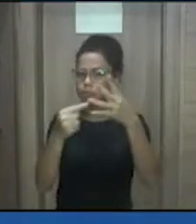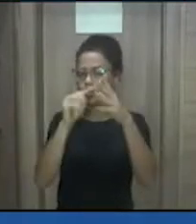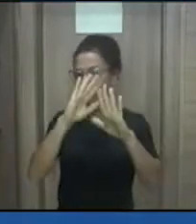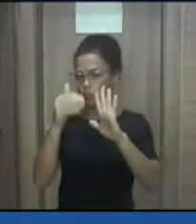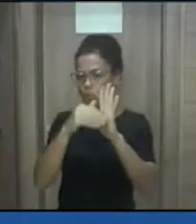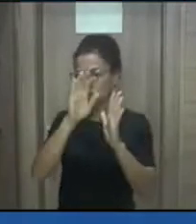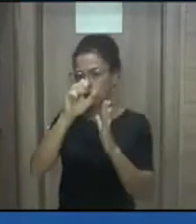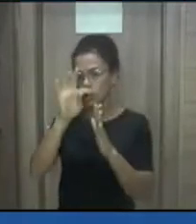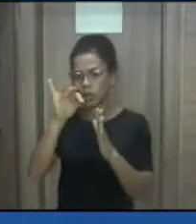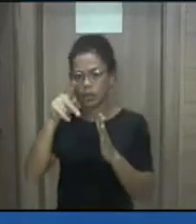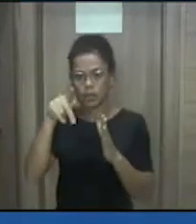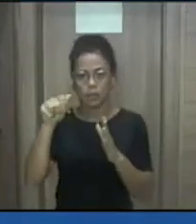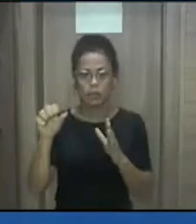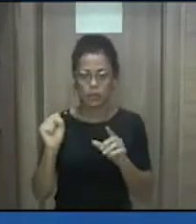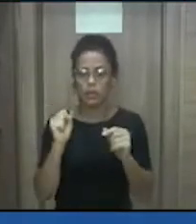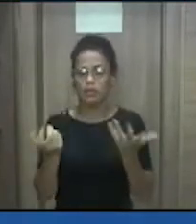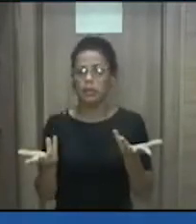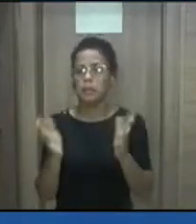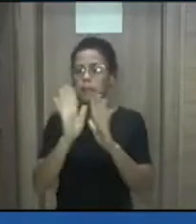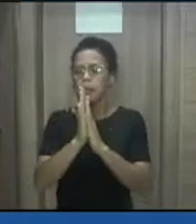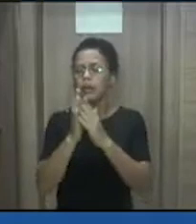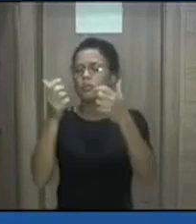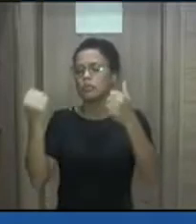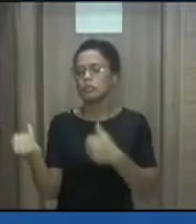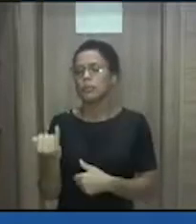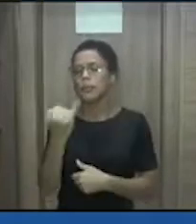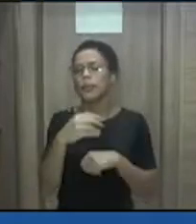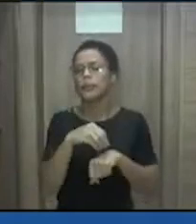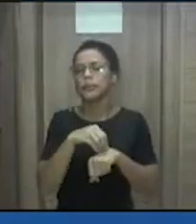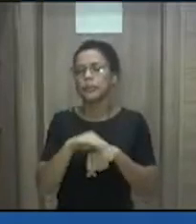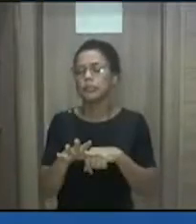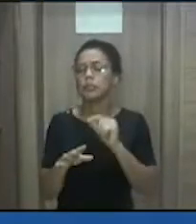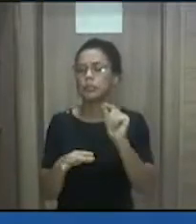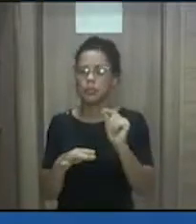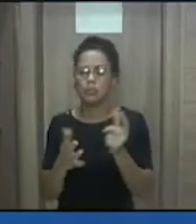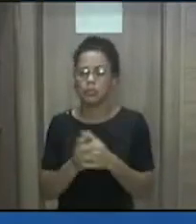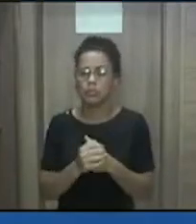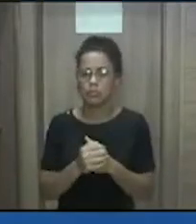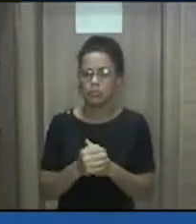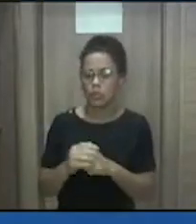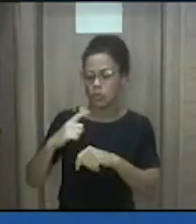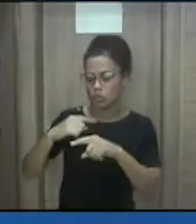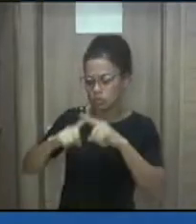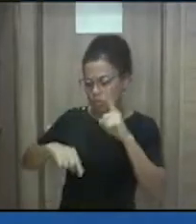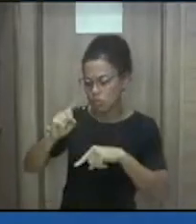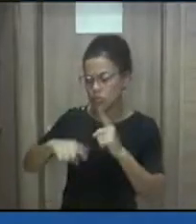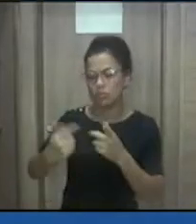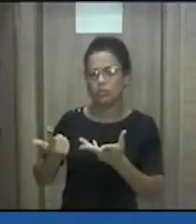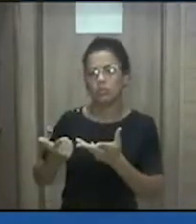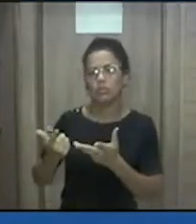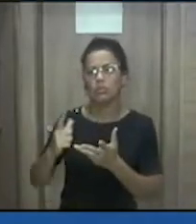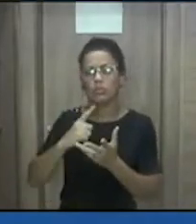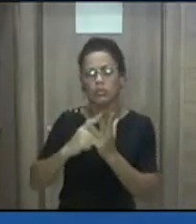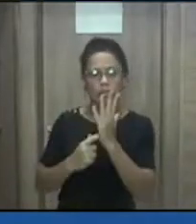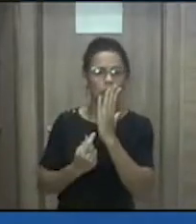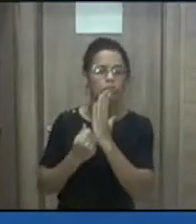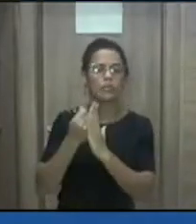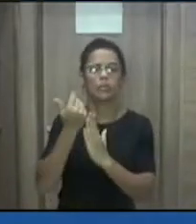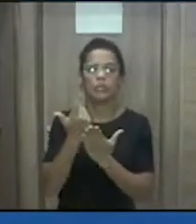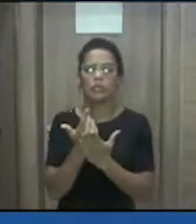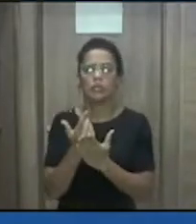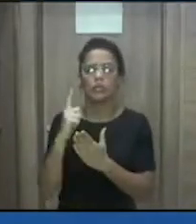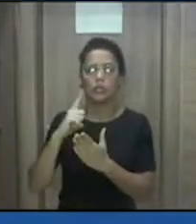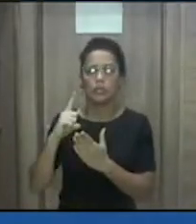aspecto importante é que a consulta dos valores dos insumos foi feita em um fornecedor nacional, que é o maior distribuidor